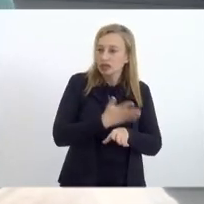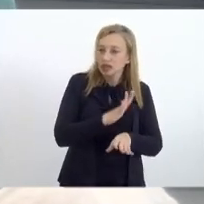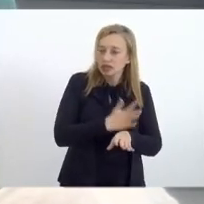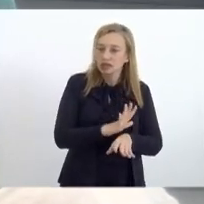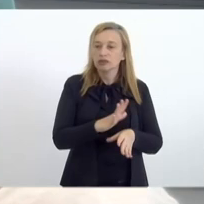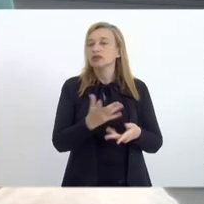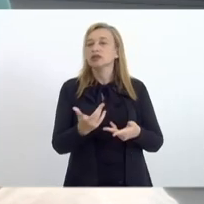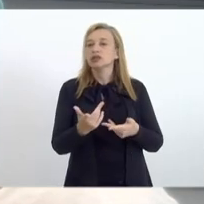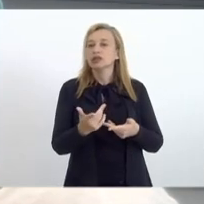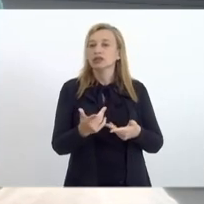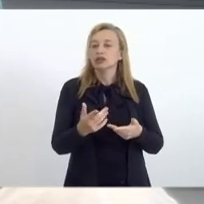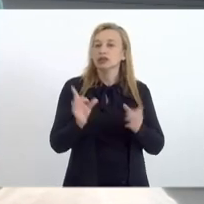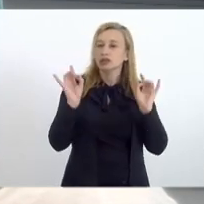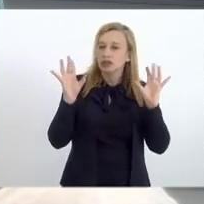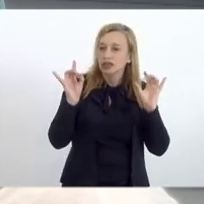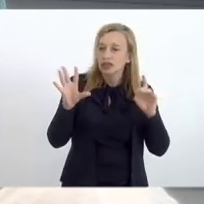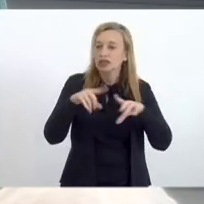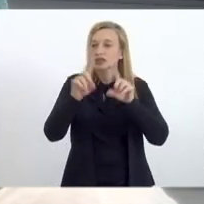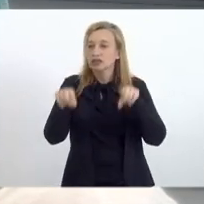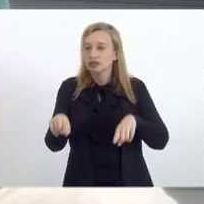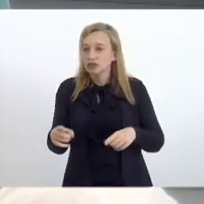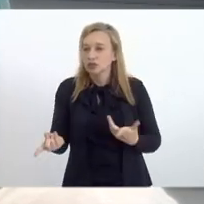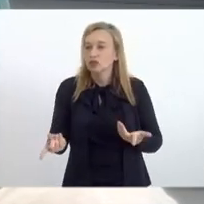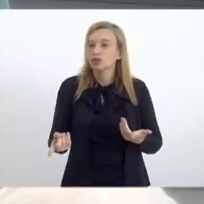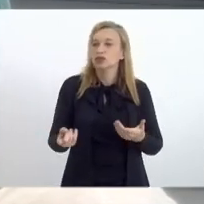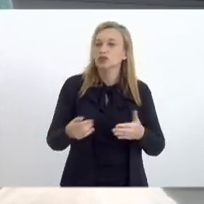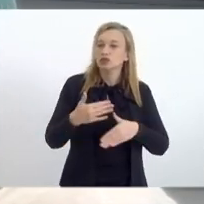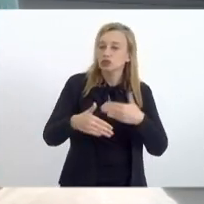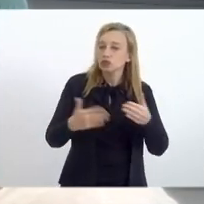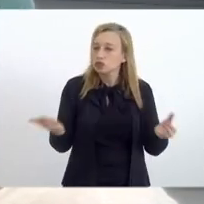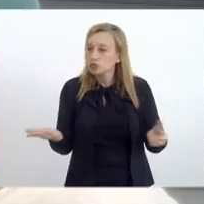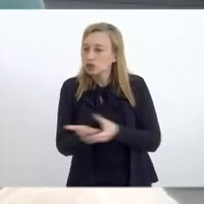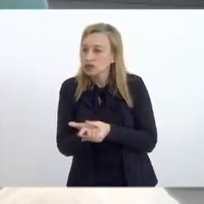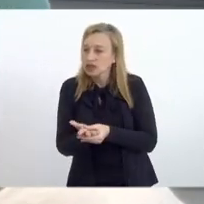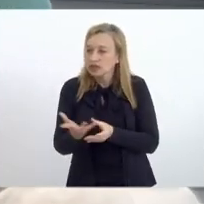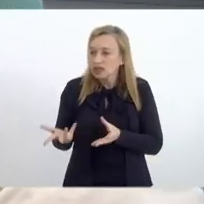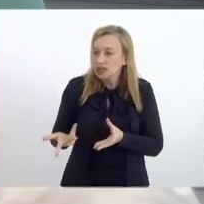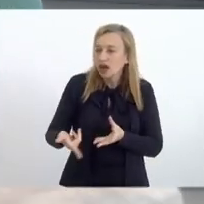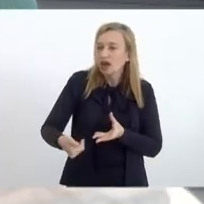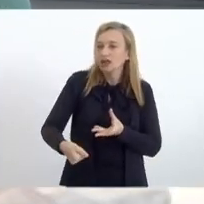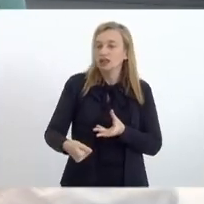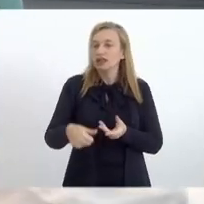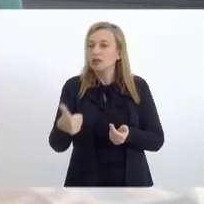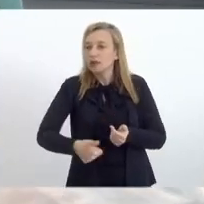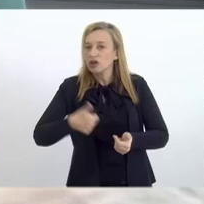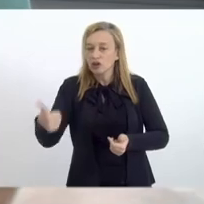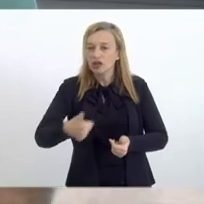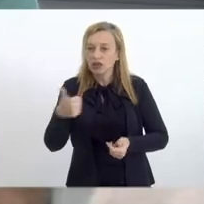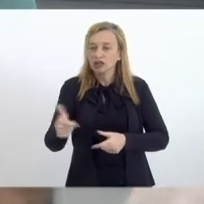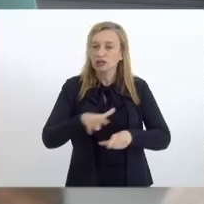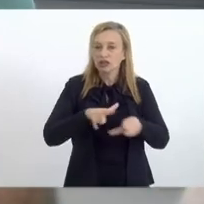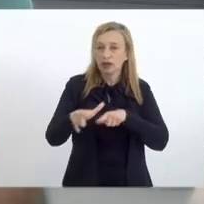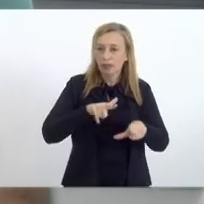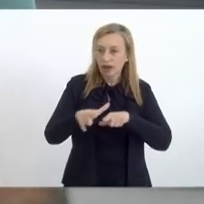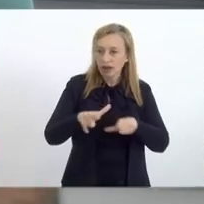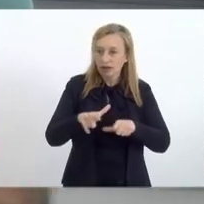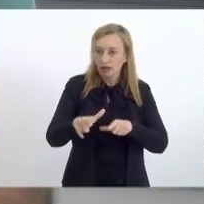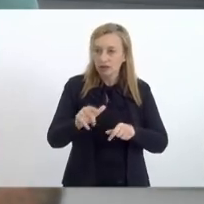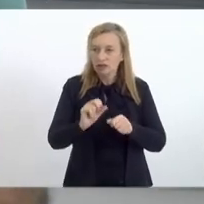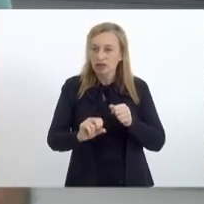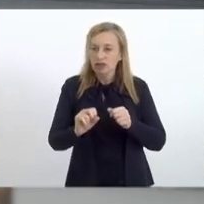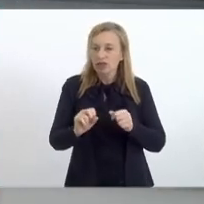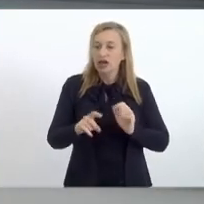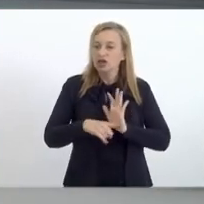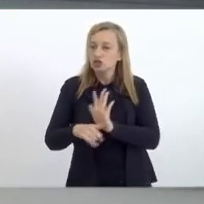maior produtividade dos servidores, o aprimoramento dos processos e, por fim, a melhoria dos serviços prestados beneficiam